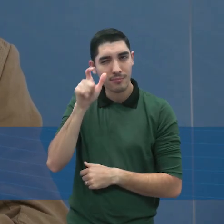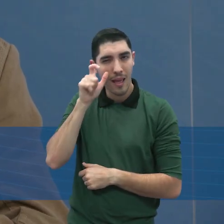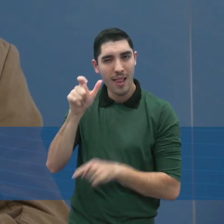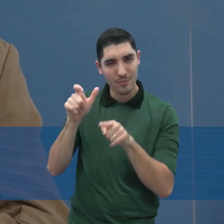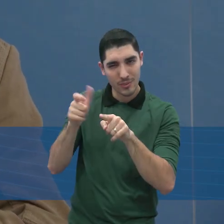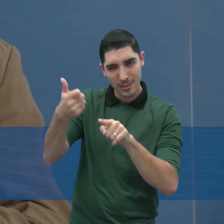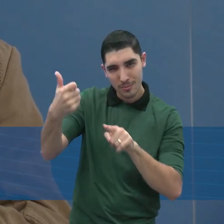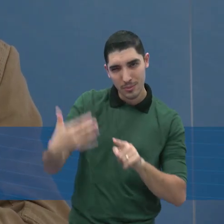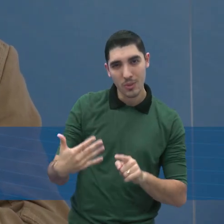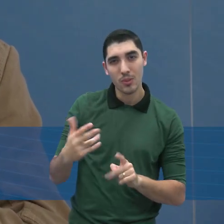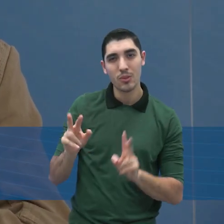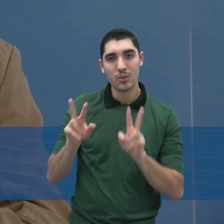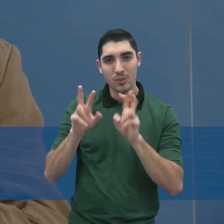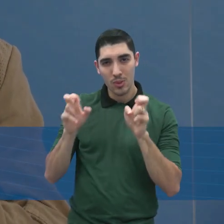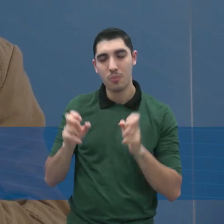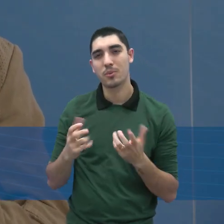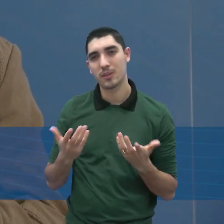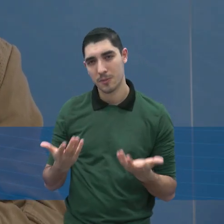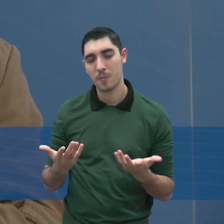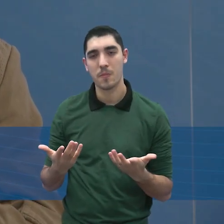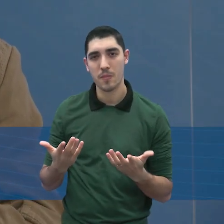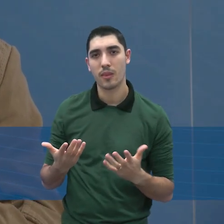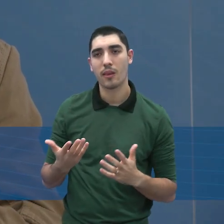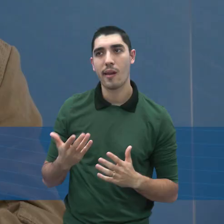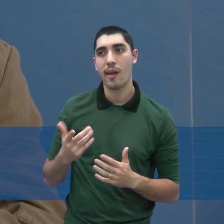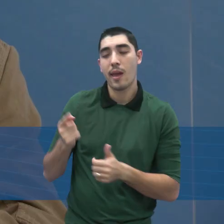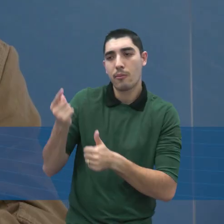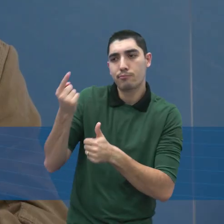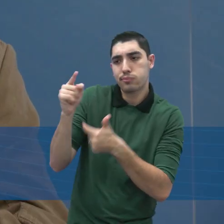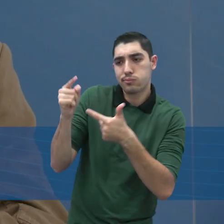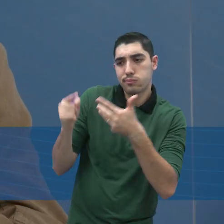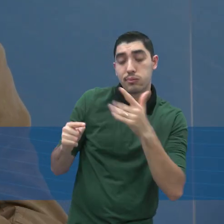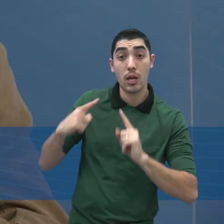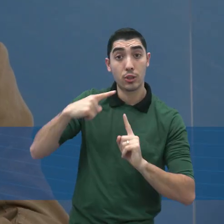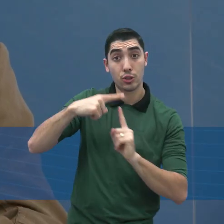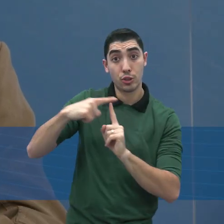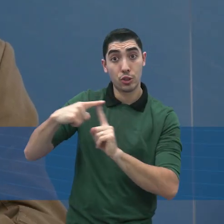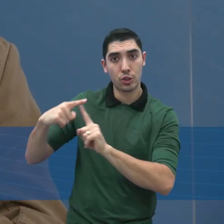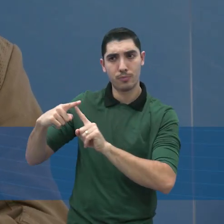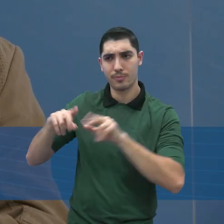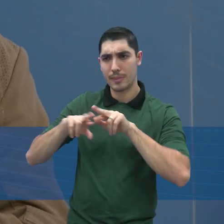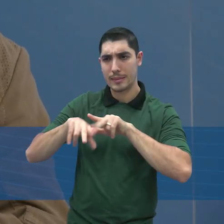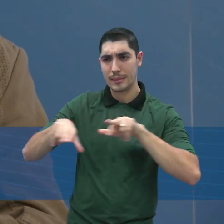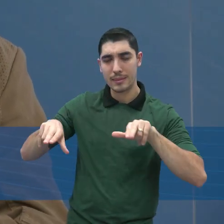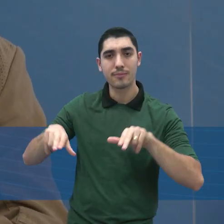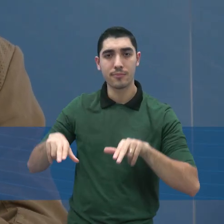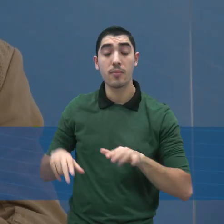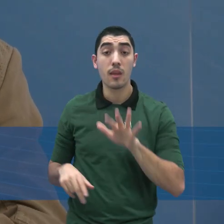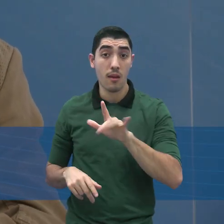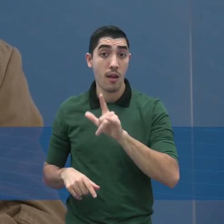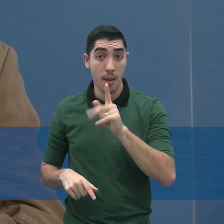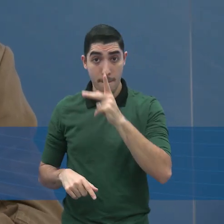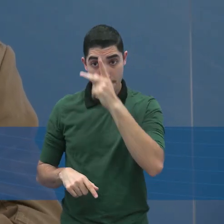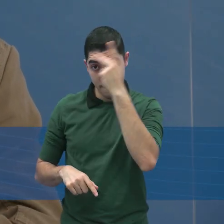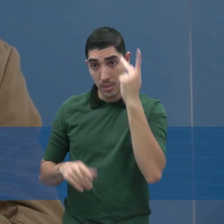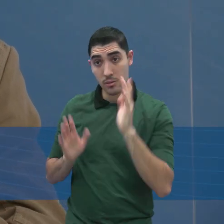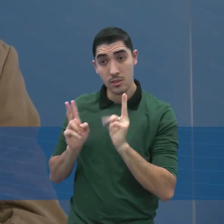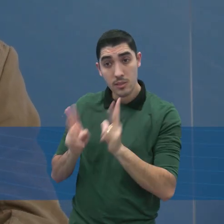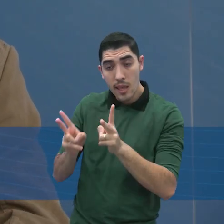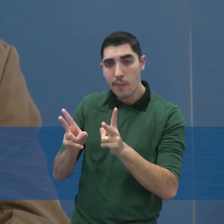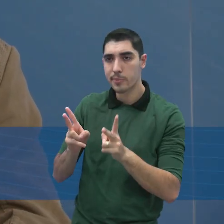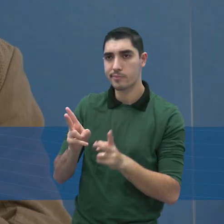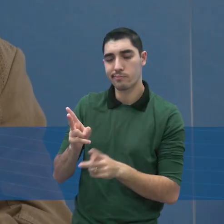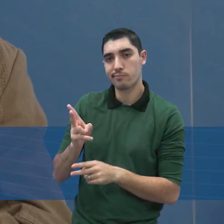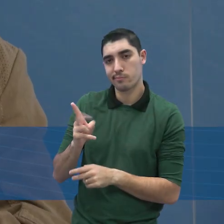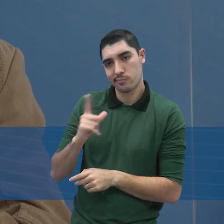em relacionado a diversos tipos e formas de fanatismo. Normalmente as pessoas tendem a linkar isso só ao religioso,